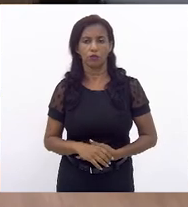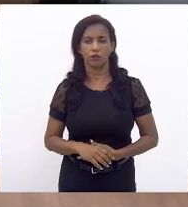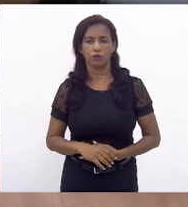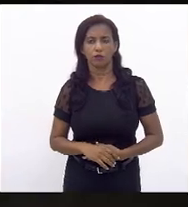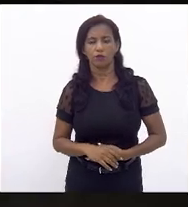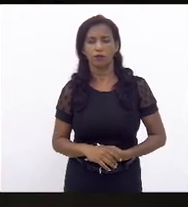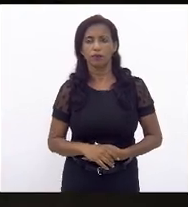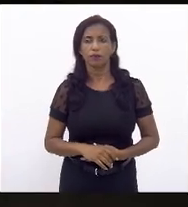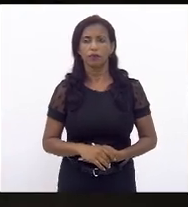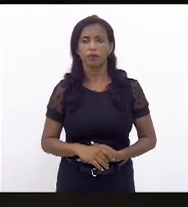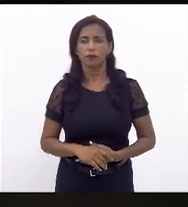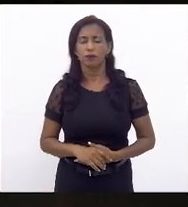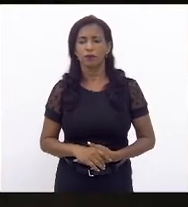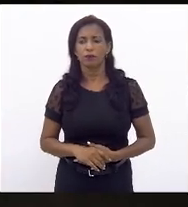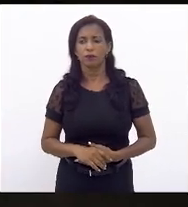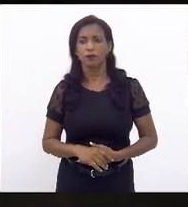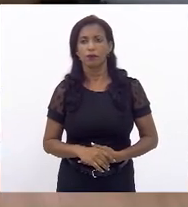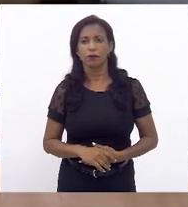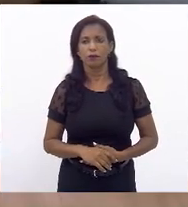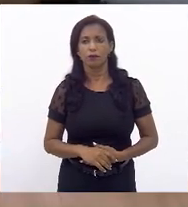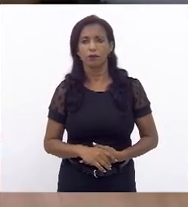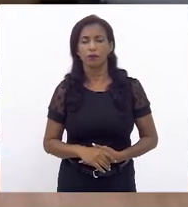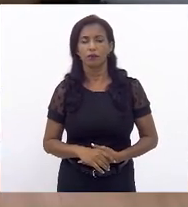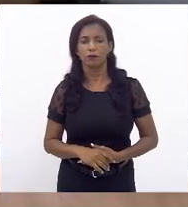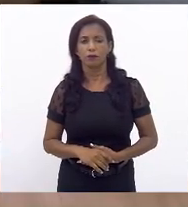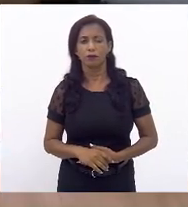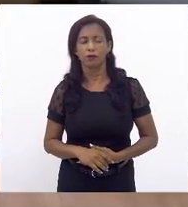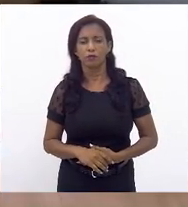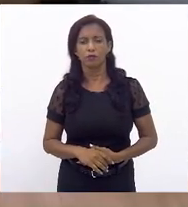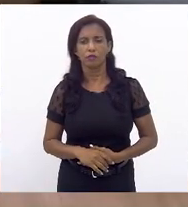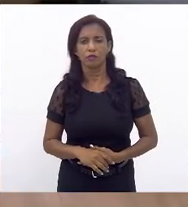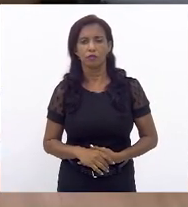Deputado Carlos Macedo. Deputado Carlos Macedo.